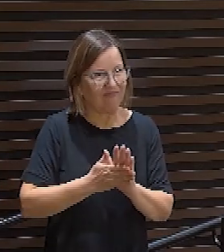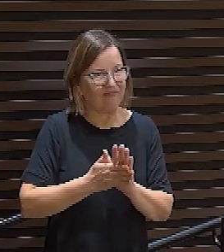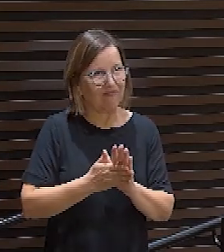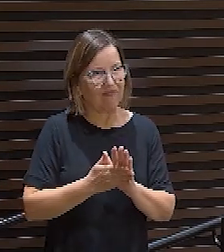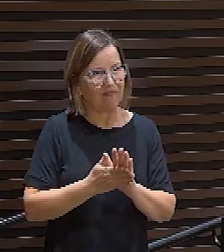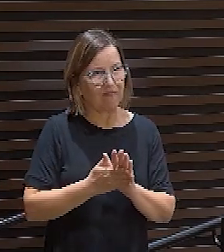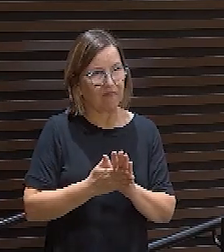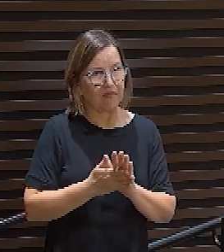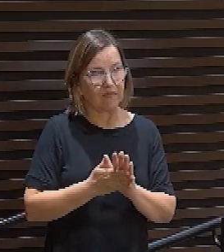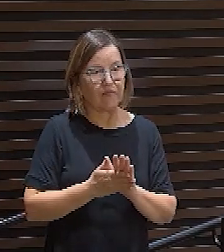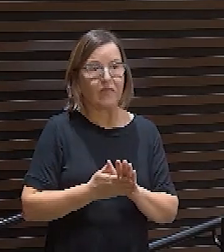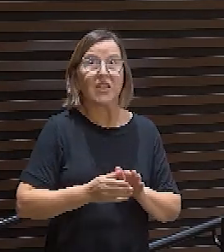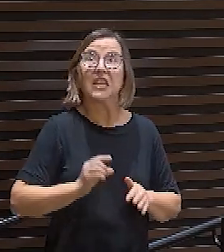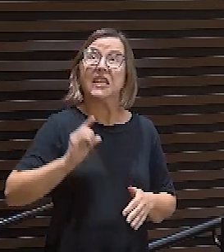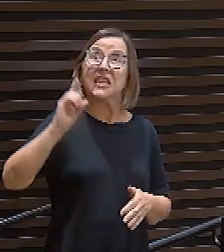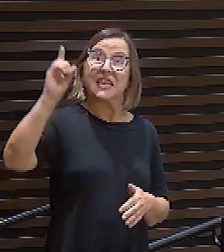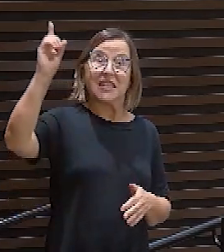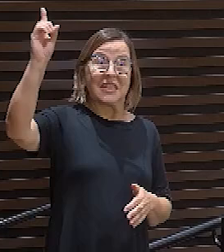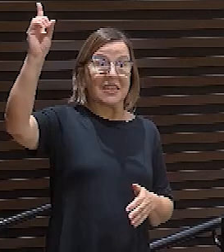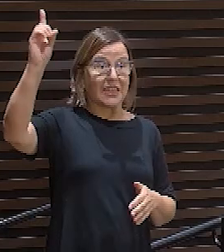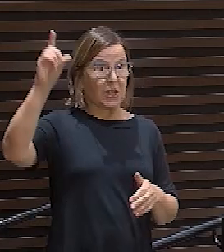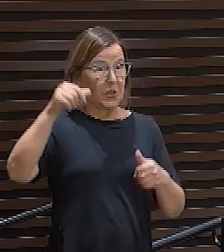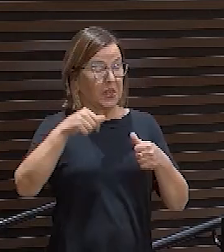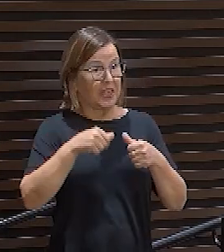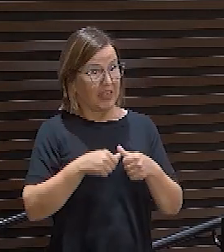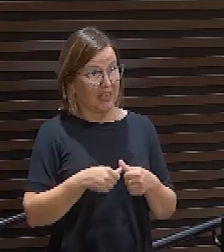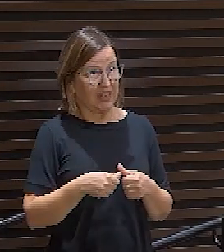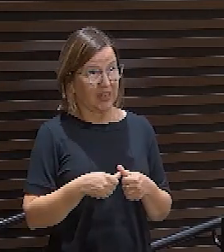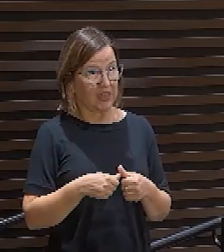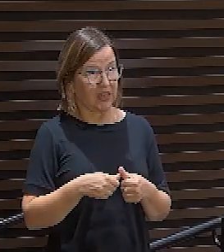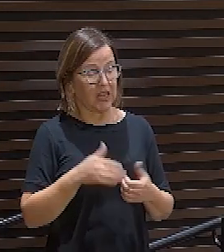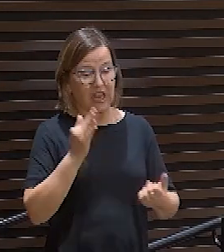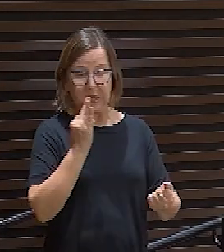é esse que suporta a ofensa que está acontecendo lá